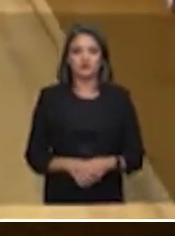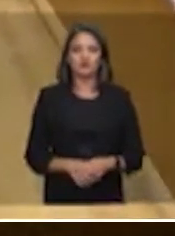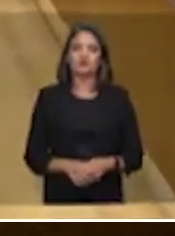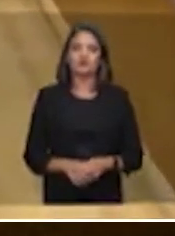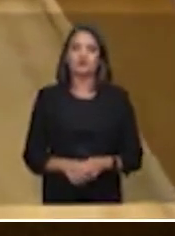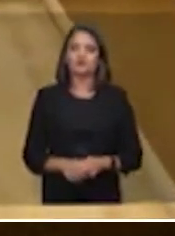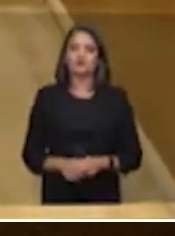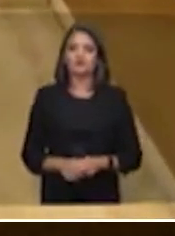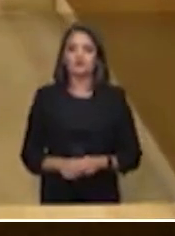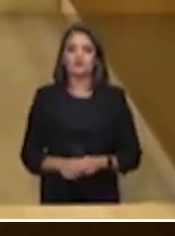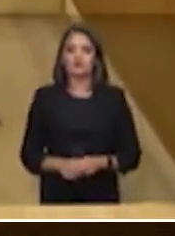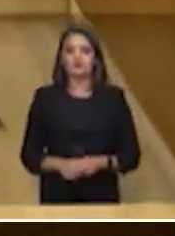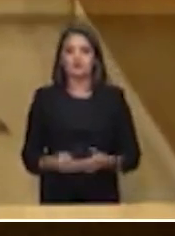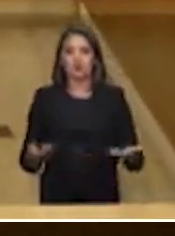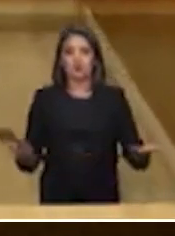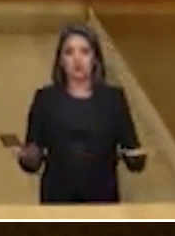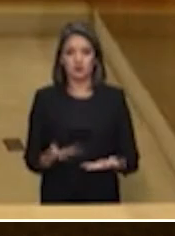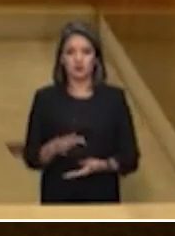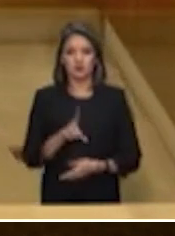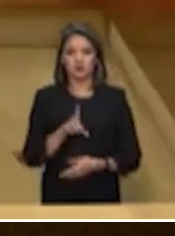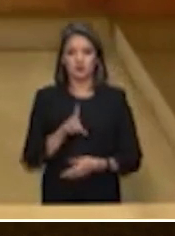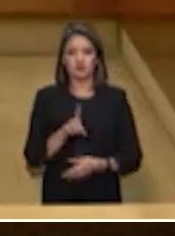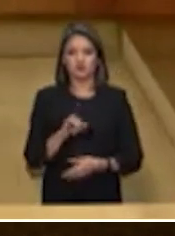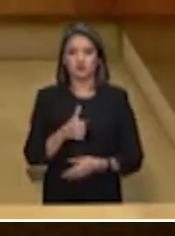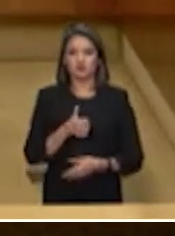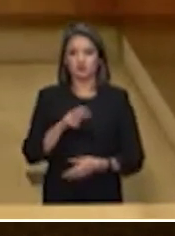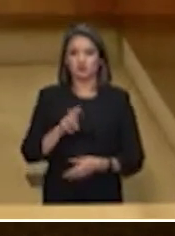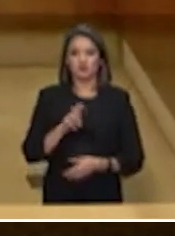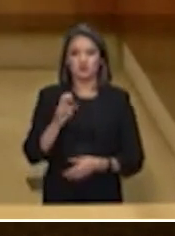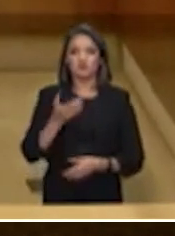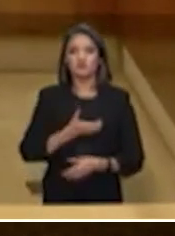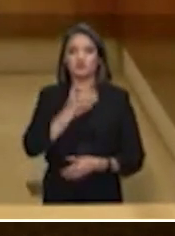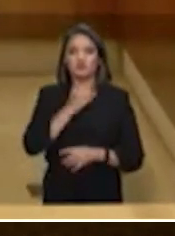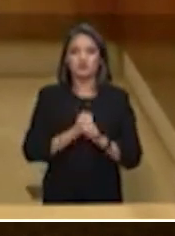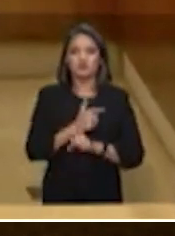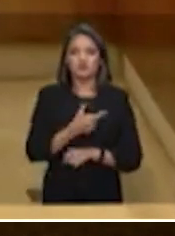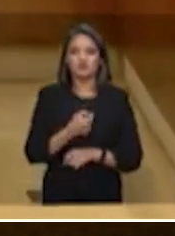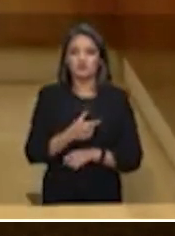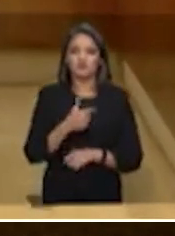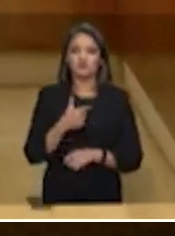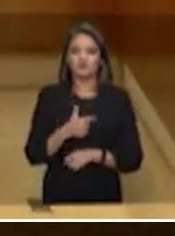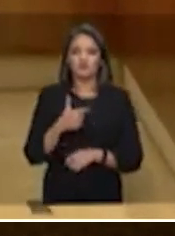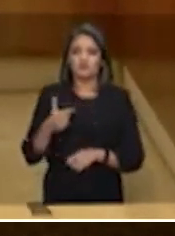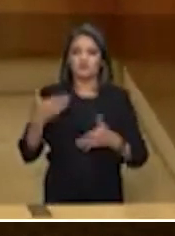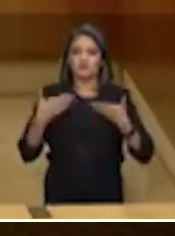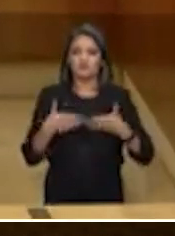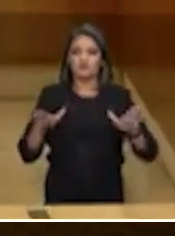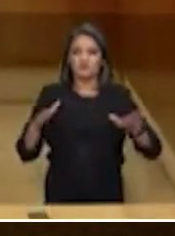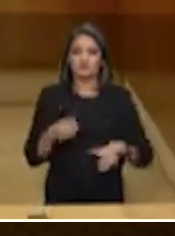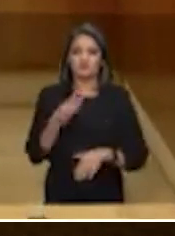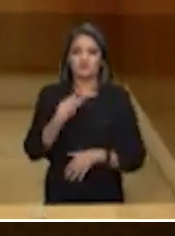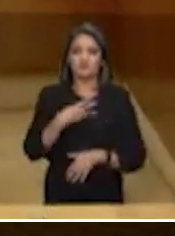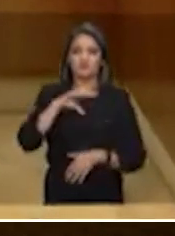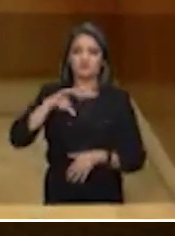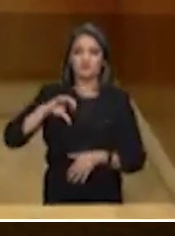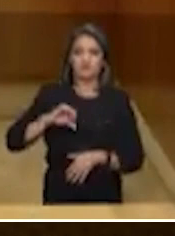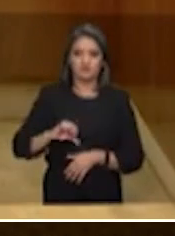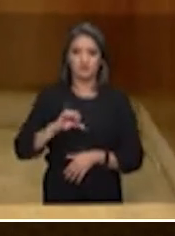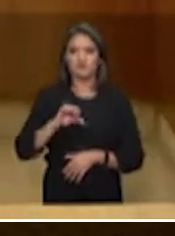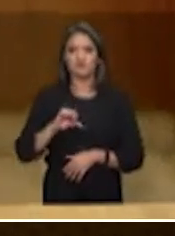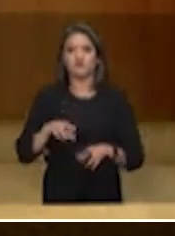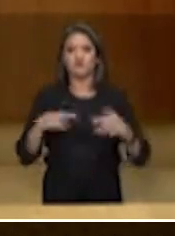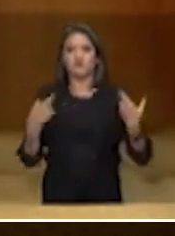aí passeio é já está alinhado ali dentro para o plenário então dar maioria E permitir essas